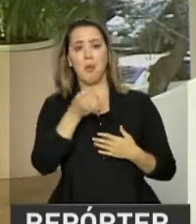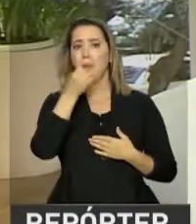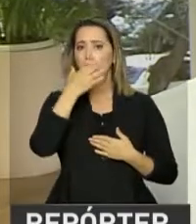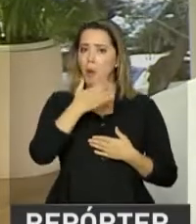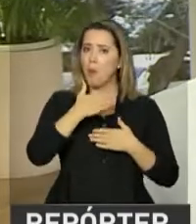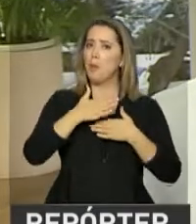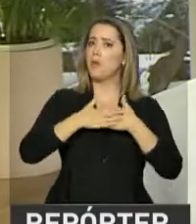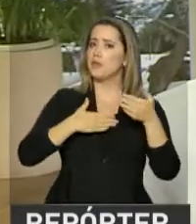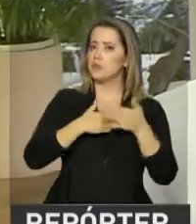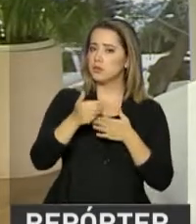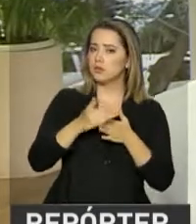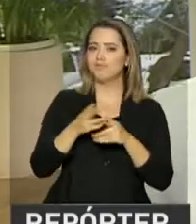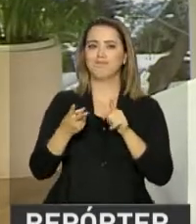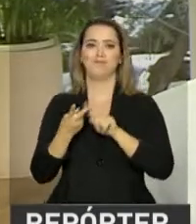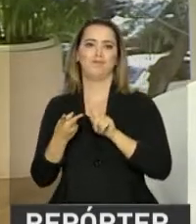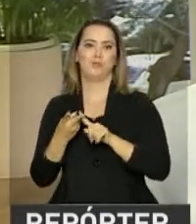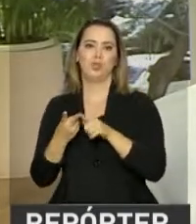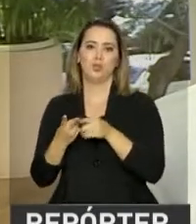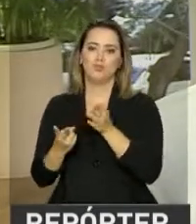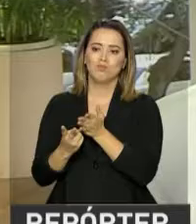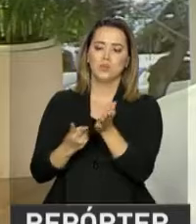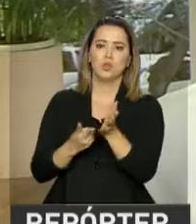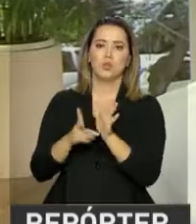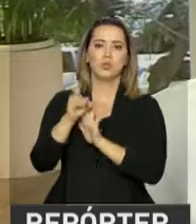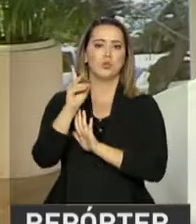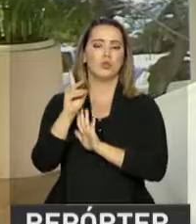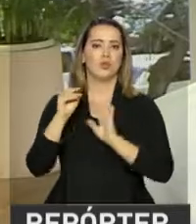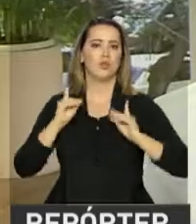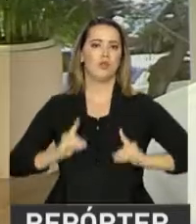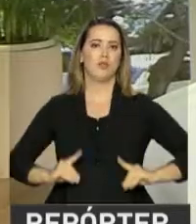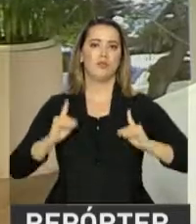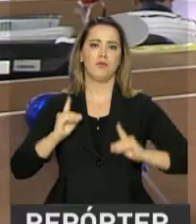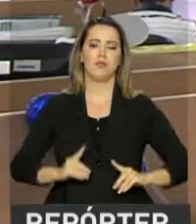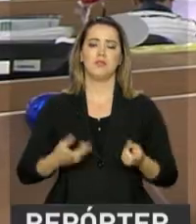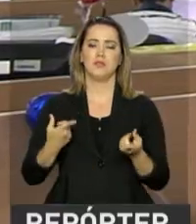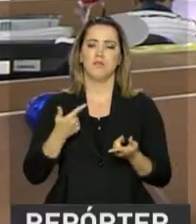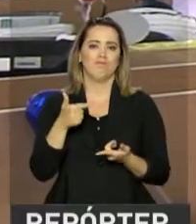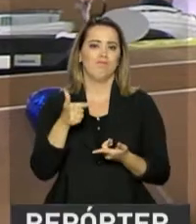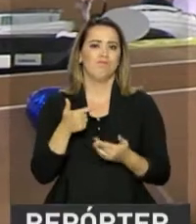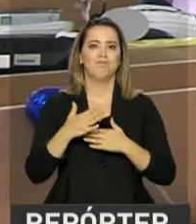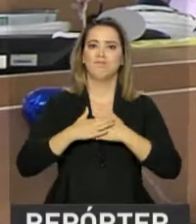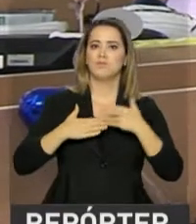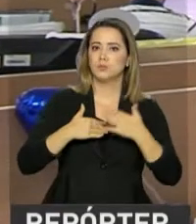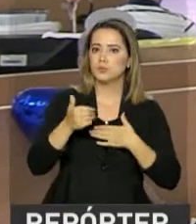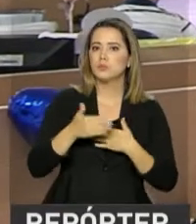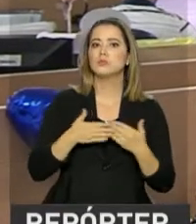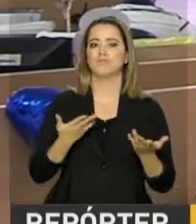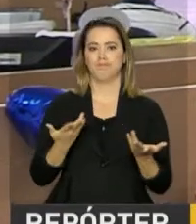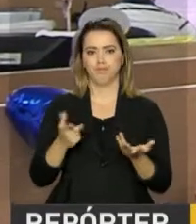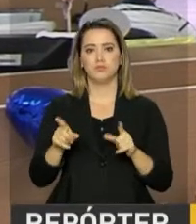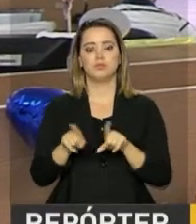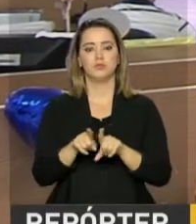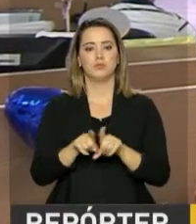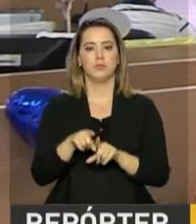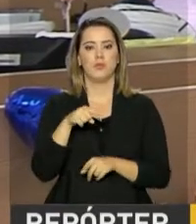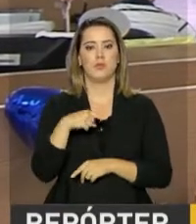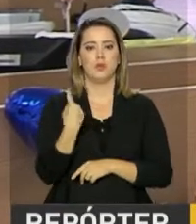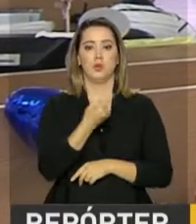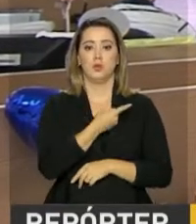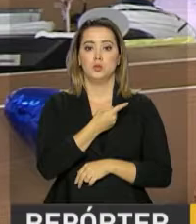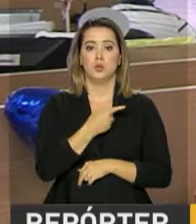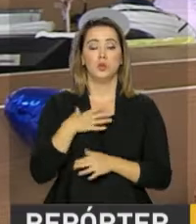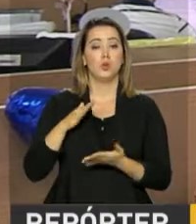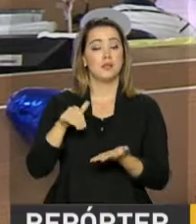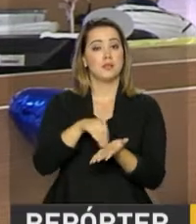do próprio deficiente não se qualificar e tentar aproveitar essas leis para arranjar trabalho todos os nossos processos edição aberto para pessoas